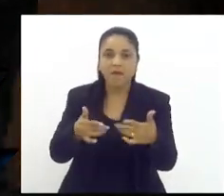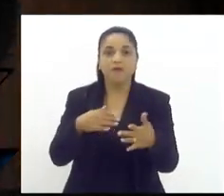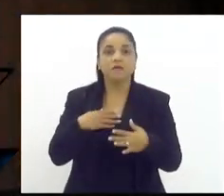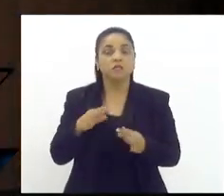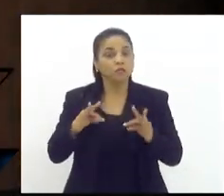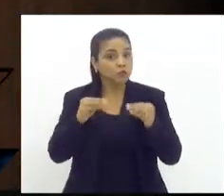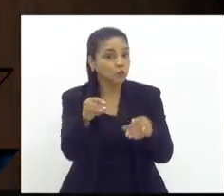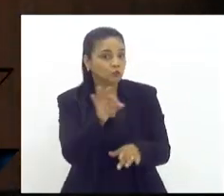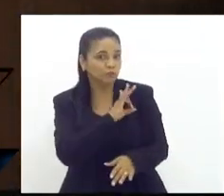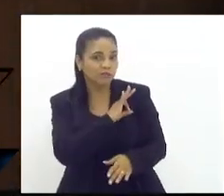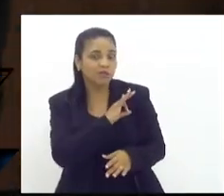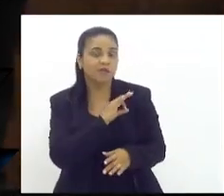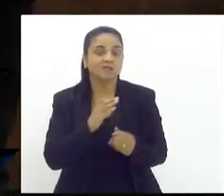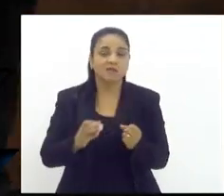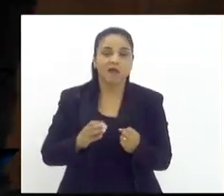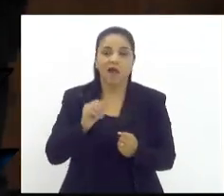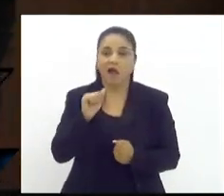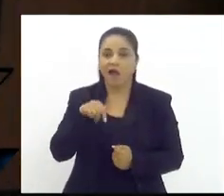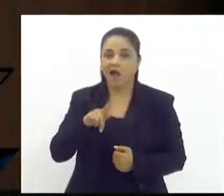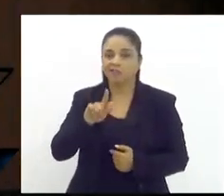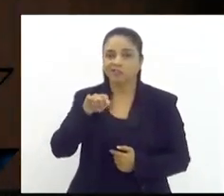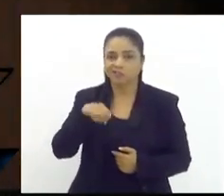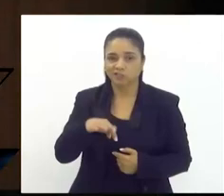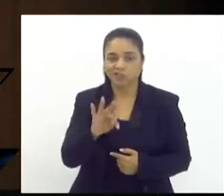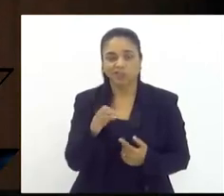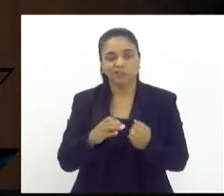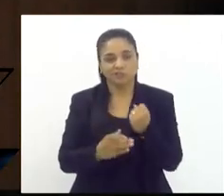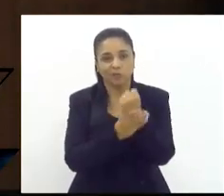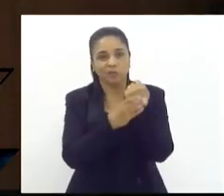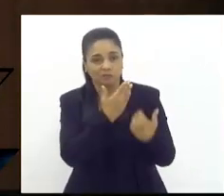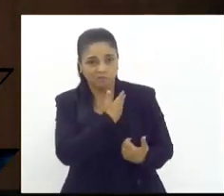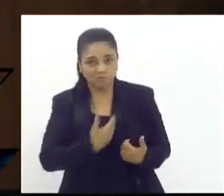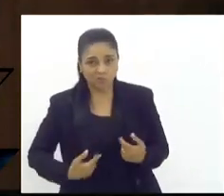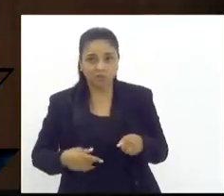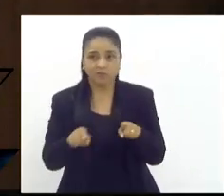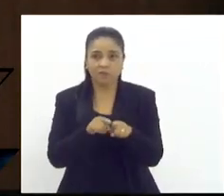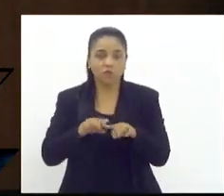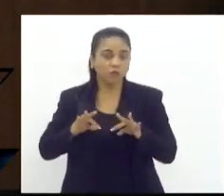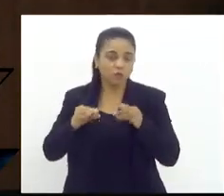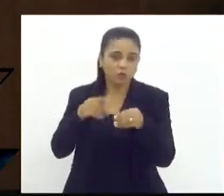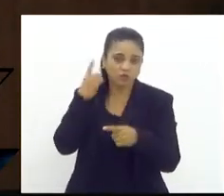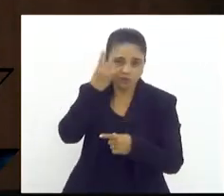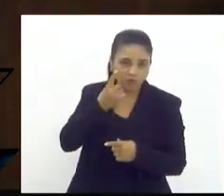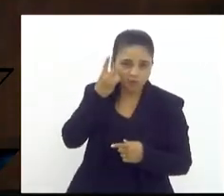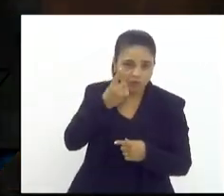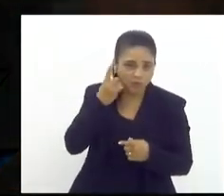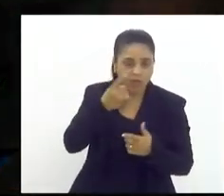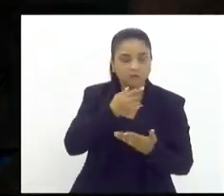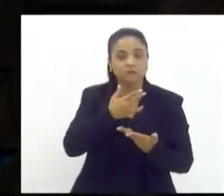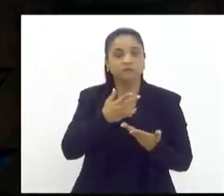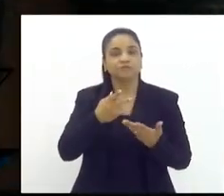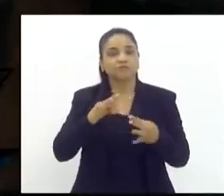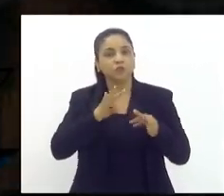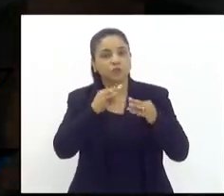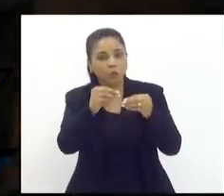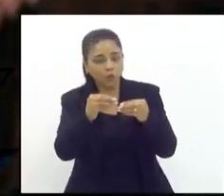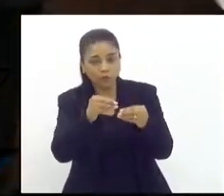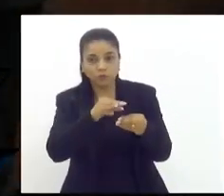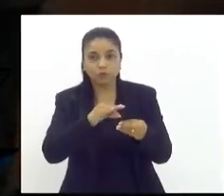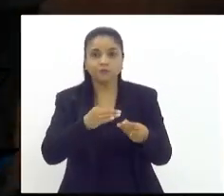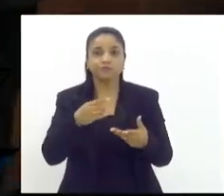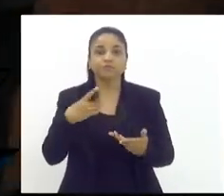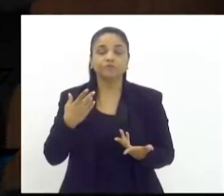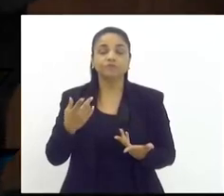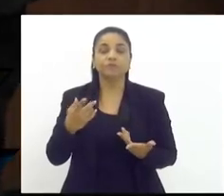policiais a gente Segurança Pública a nossa bancada aqui Marcelo dia no Guilherme dela Olha Marcelo Gualberto Serginho Rodrigo cara todos